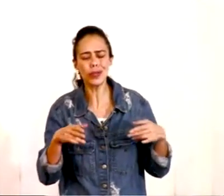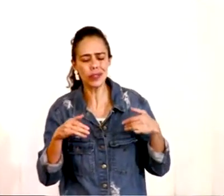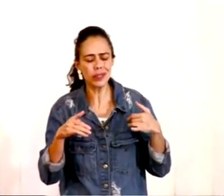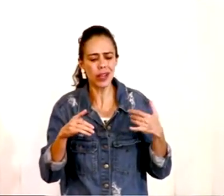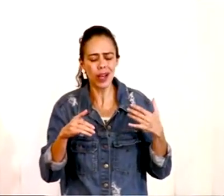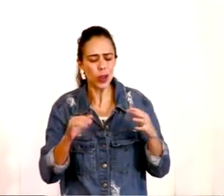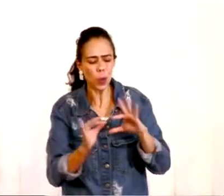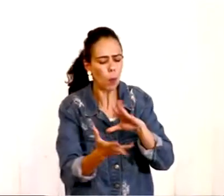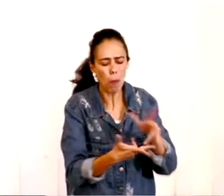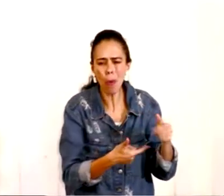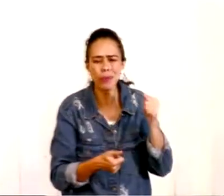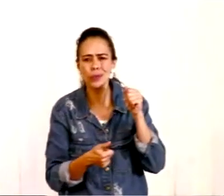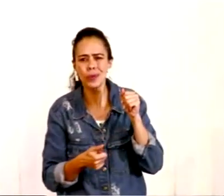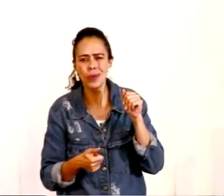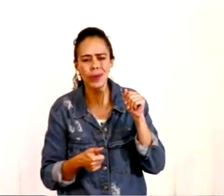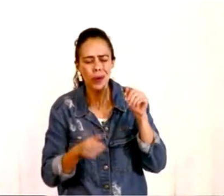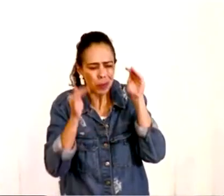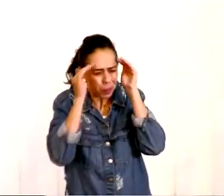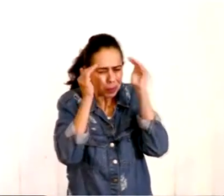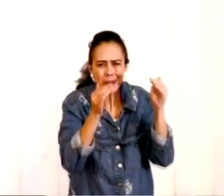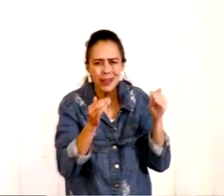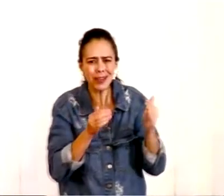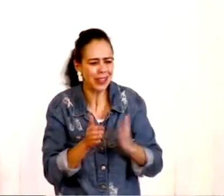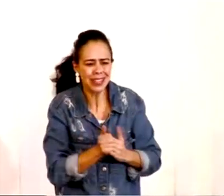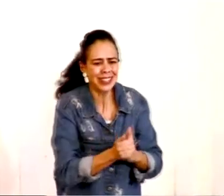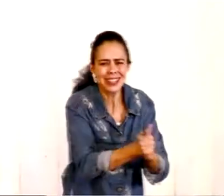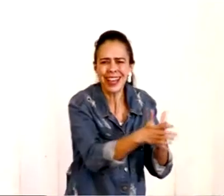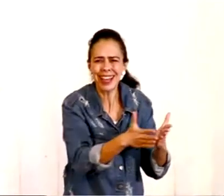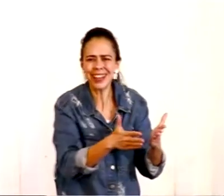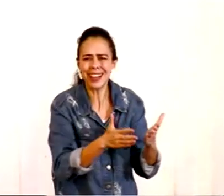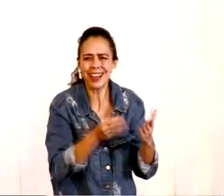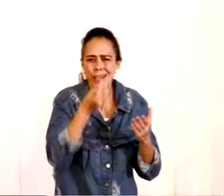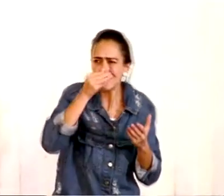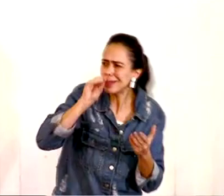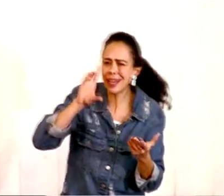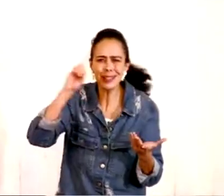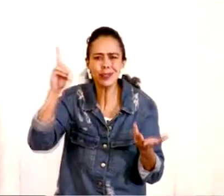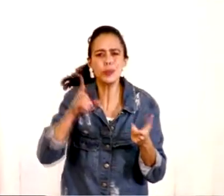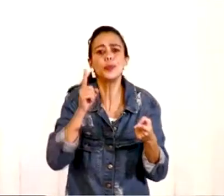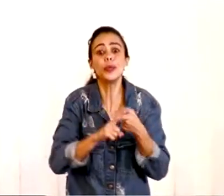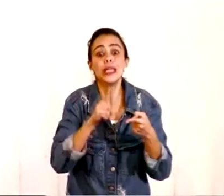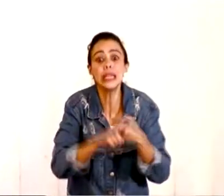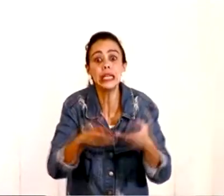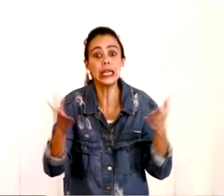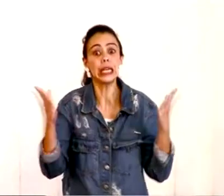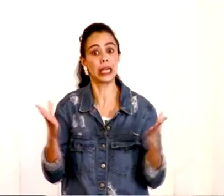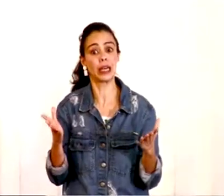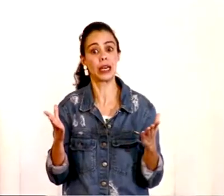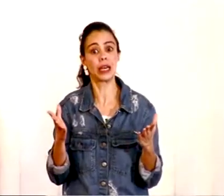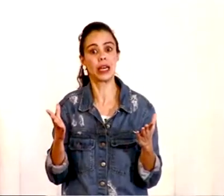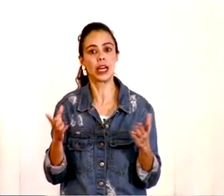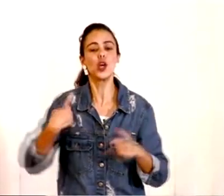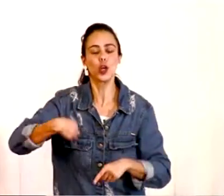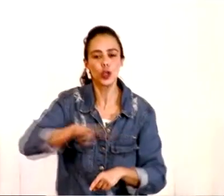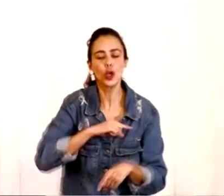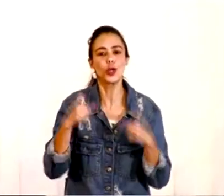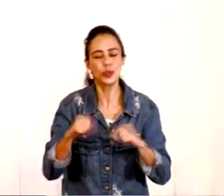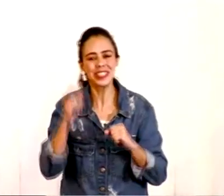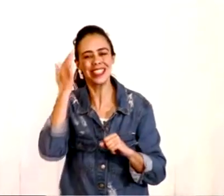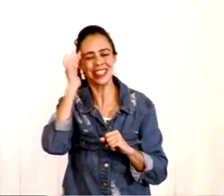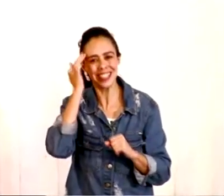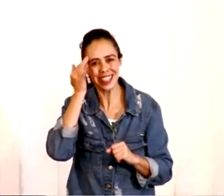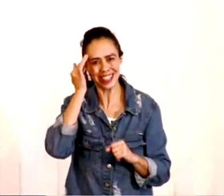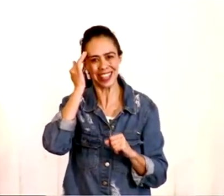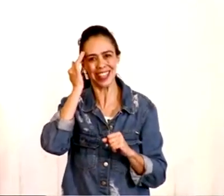Hebreus deixou claro para nós no capítulo 1 e no capítulo 12, como nós lemos na liturgia, que nós temos que ouvir uma só voz, a